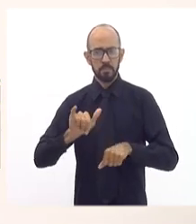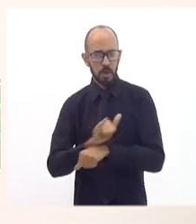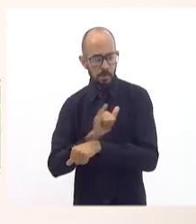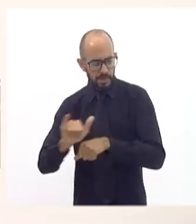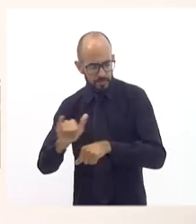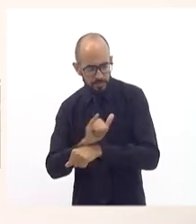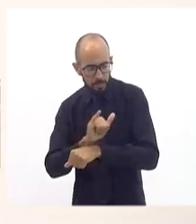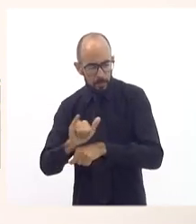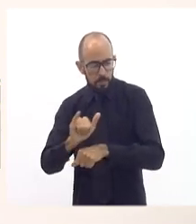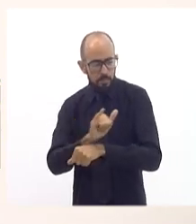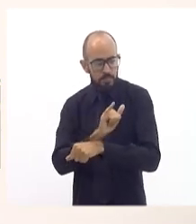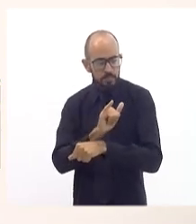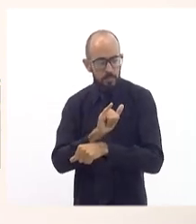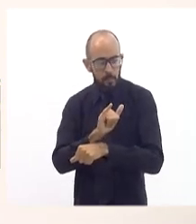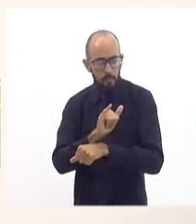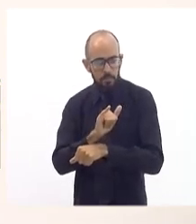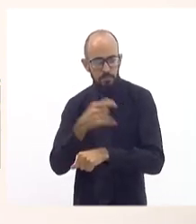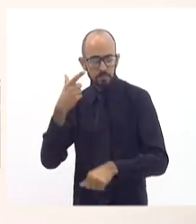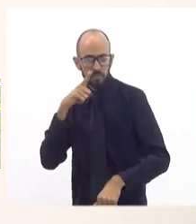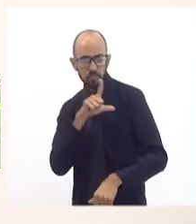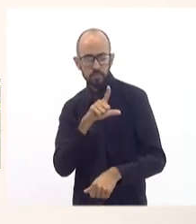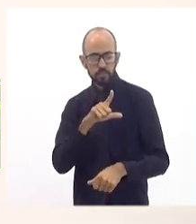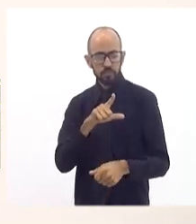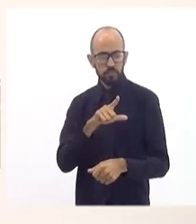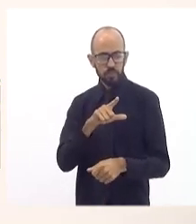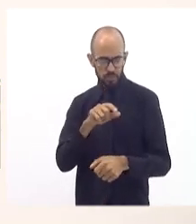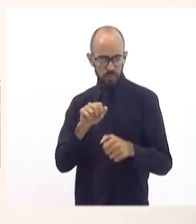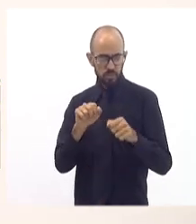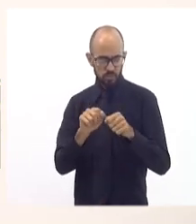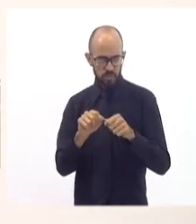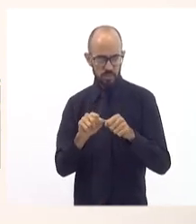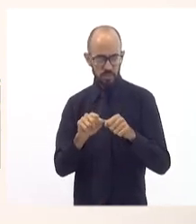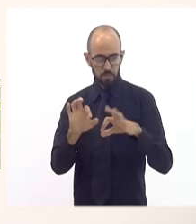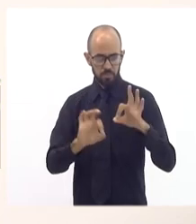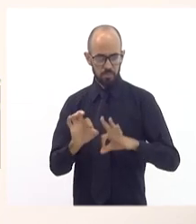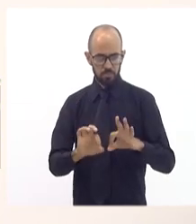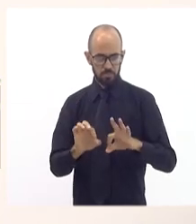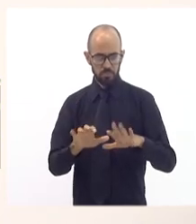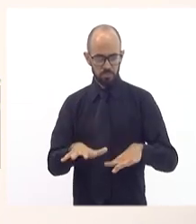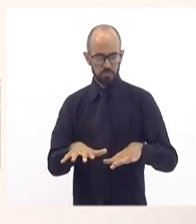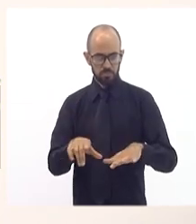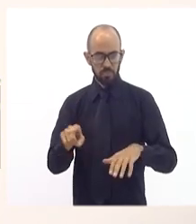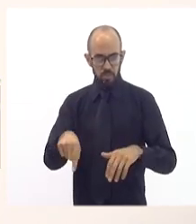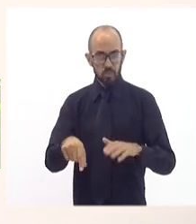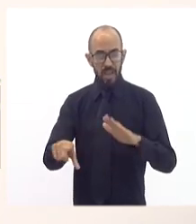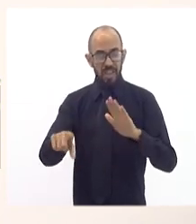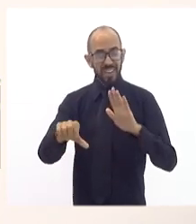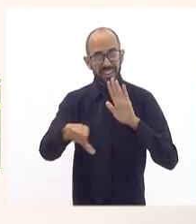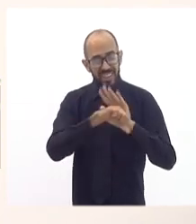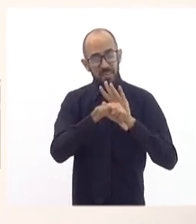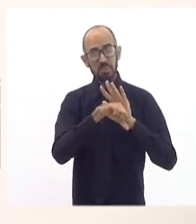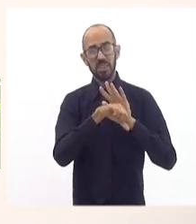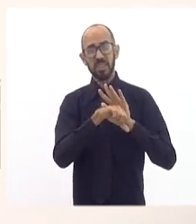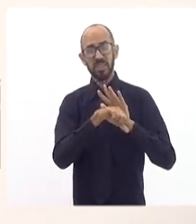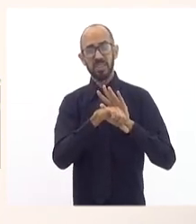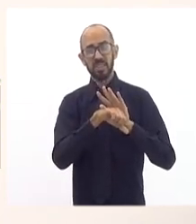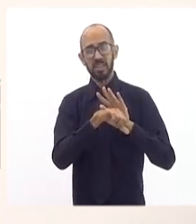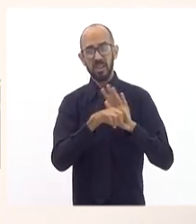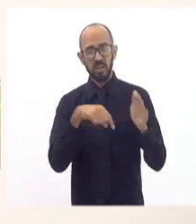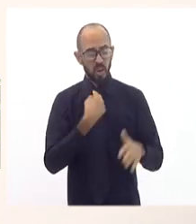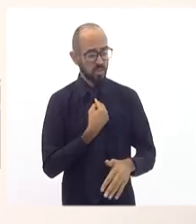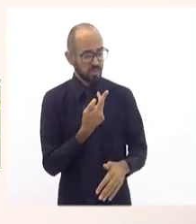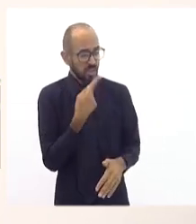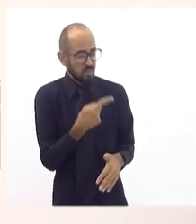esquema exatamente de como conseguir viabilizar projetos como esses isso é crime a gente está falando de